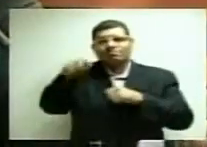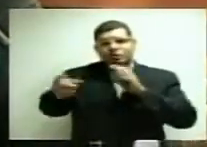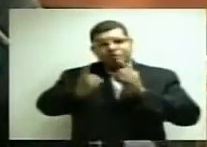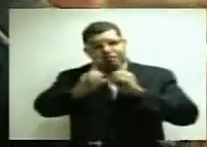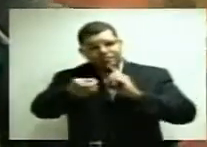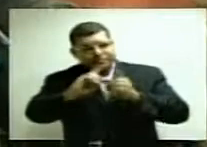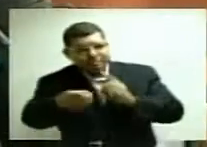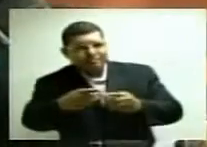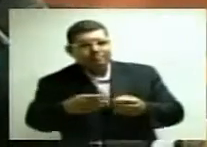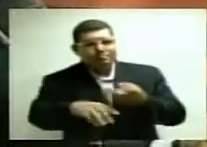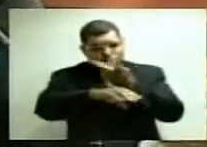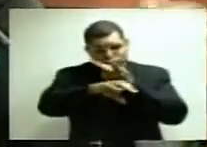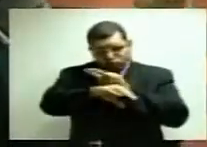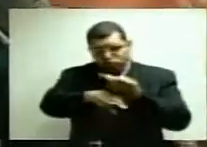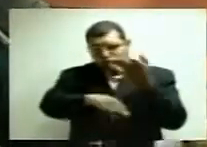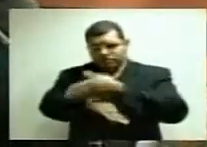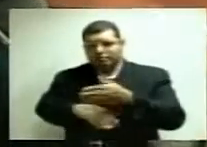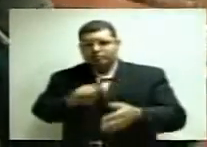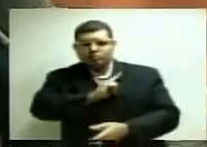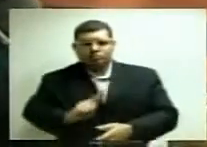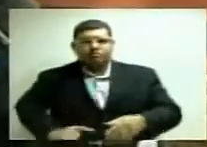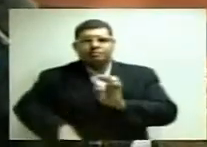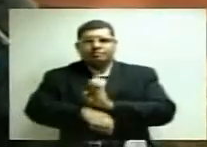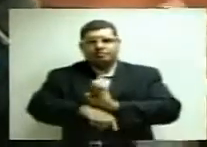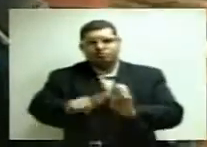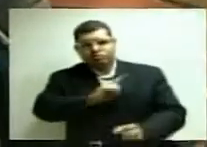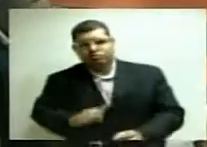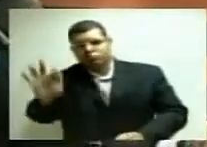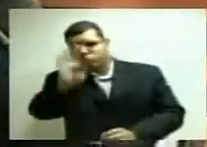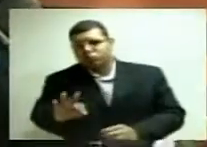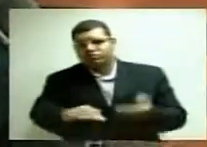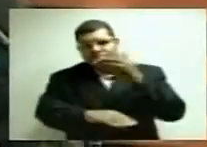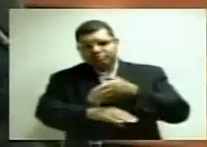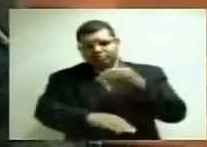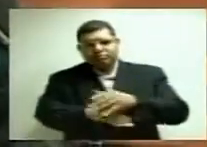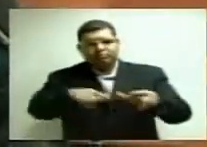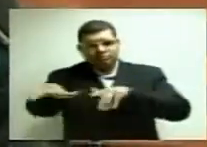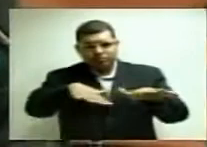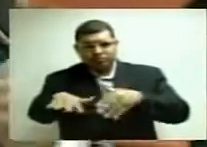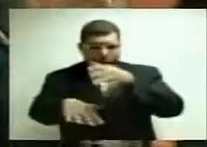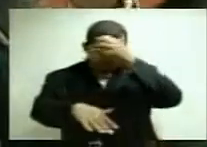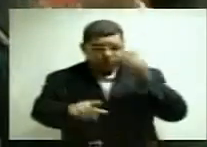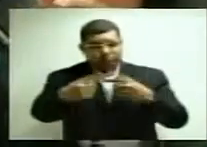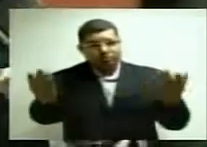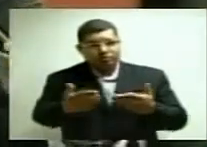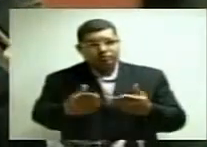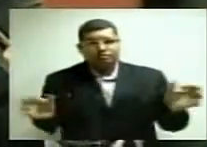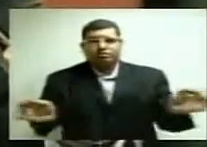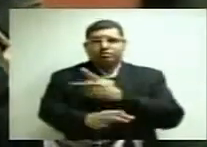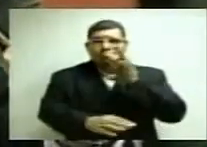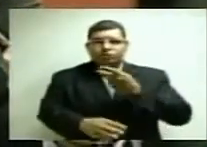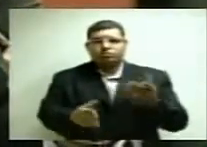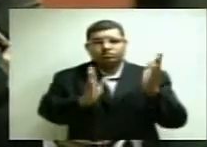discutir isso e buscar parceria, governo do Estado, governo federal, para fazer investimentos dessa monta na cidade de Manaus. Mas encerro minha